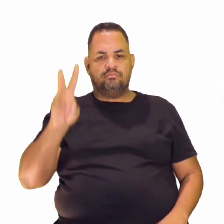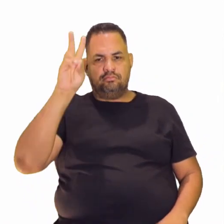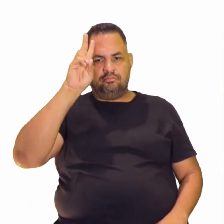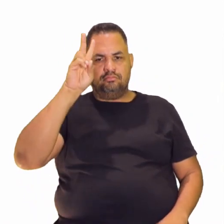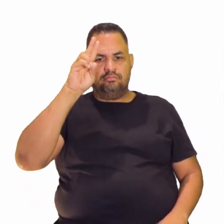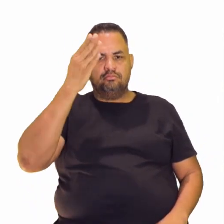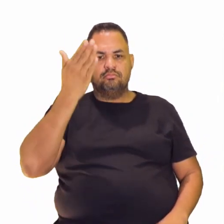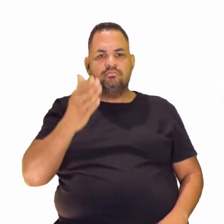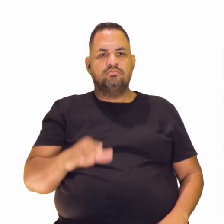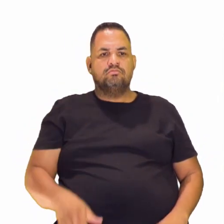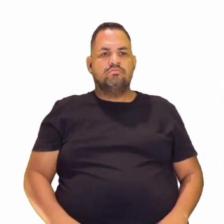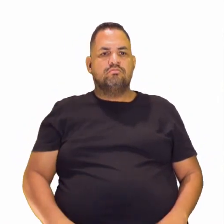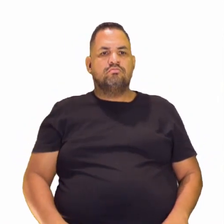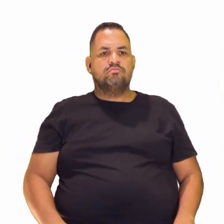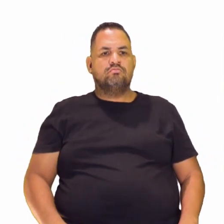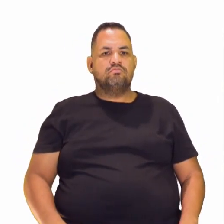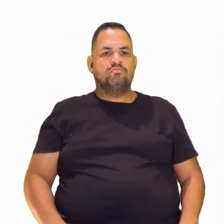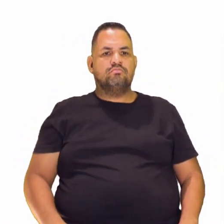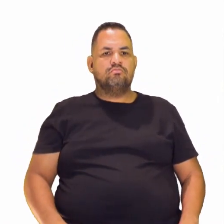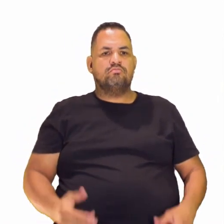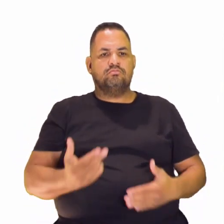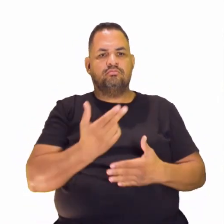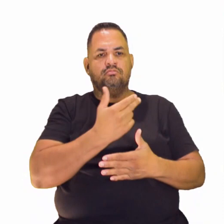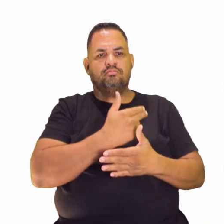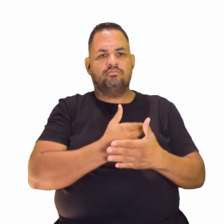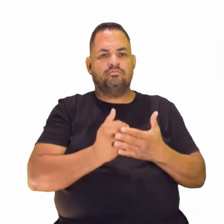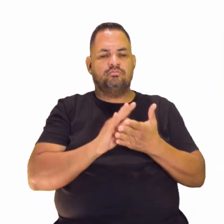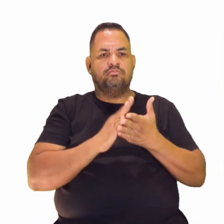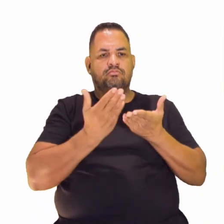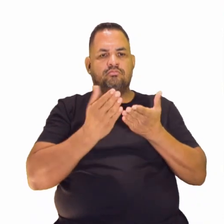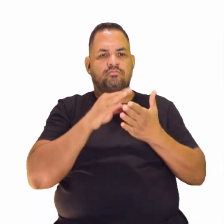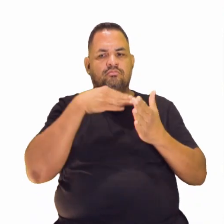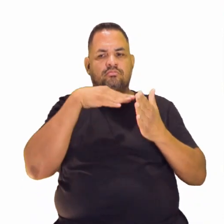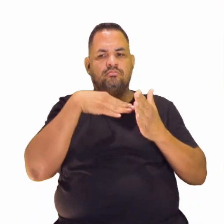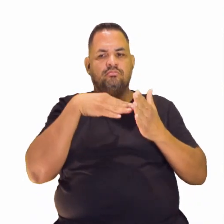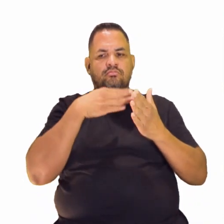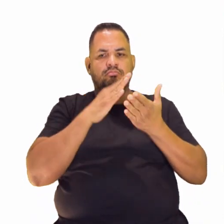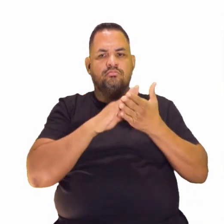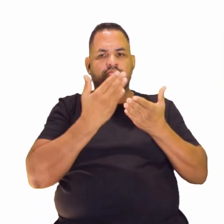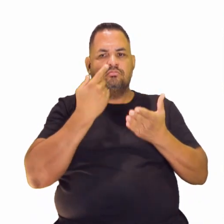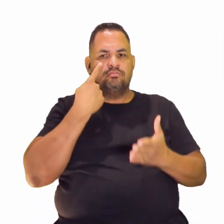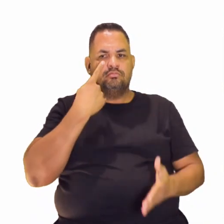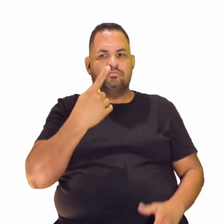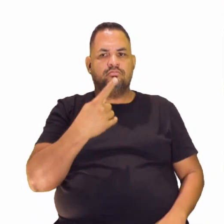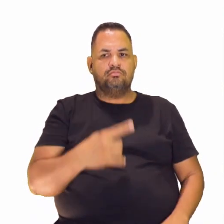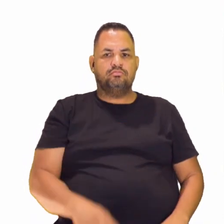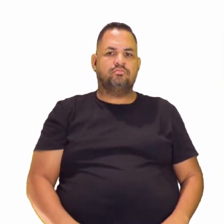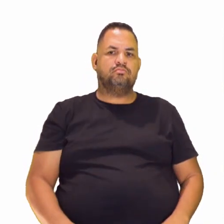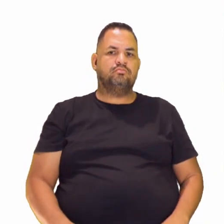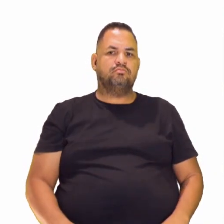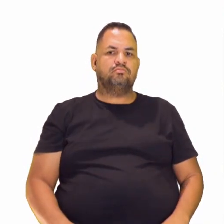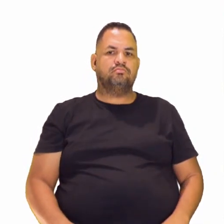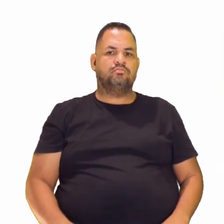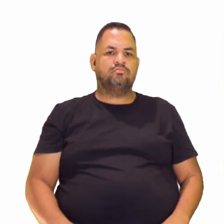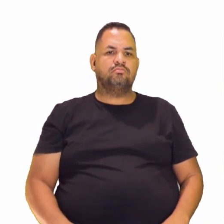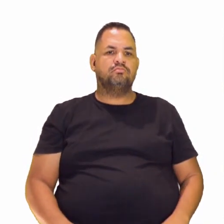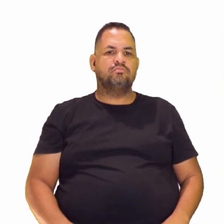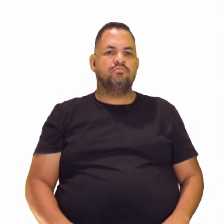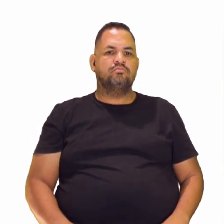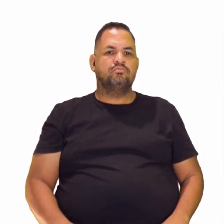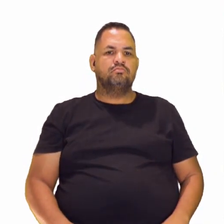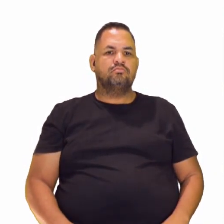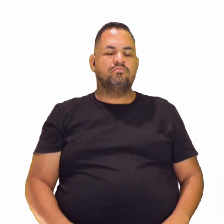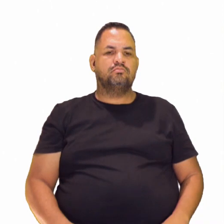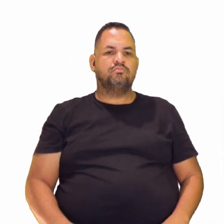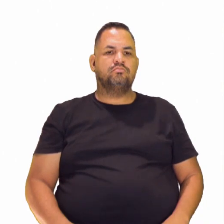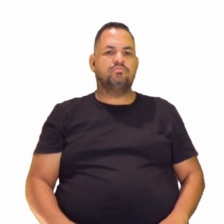desenho aqui, ó, que essas pinturas, né, esses desenhos,